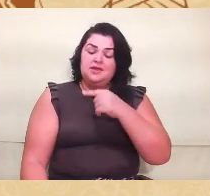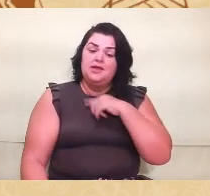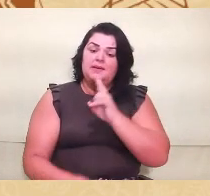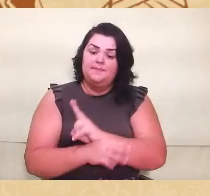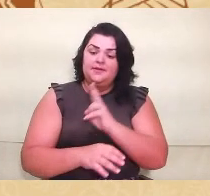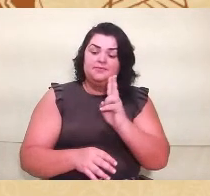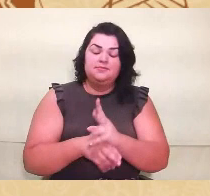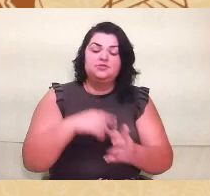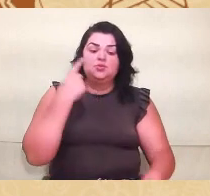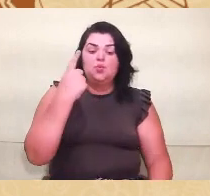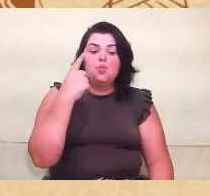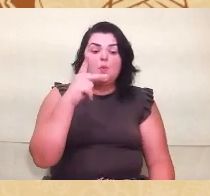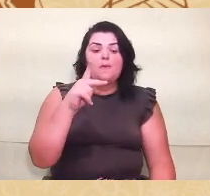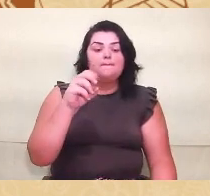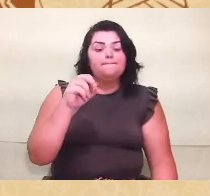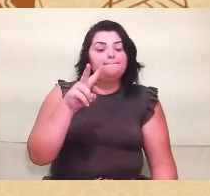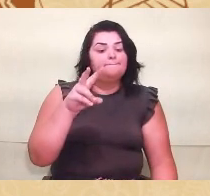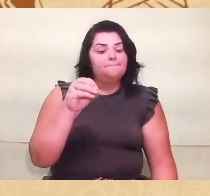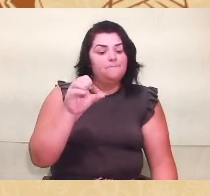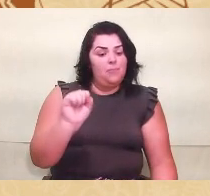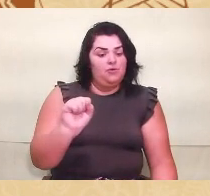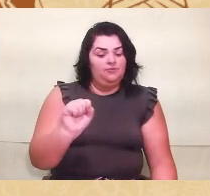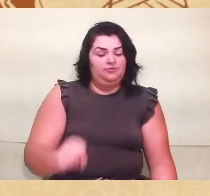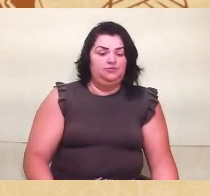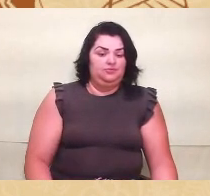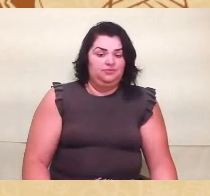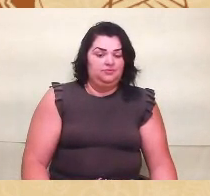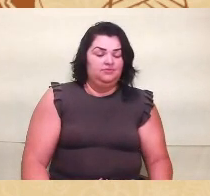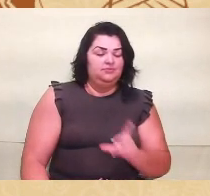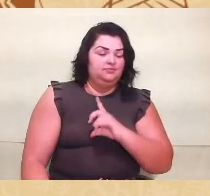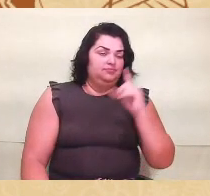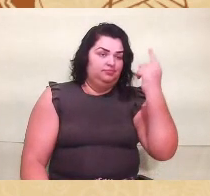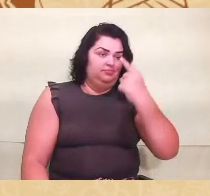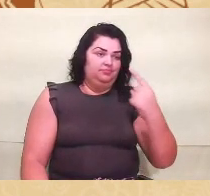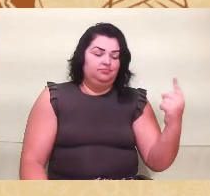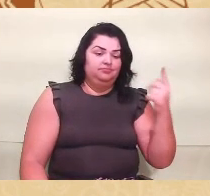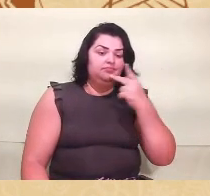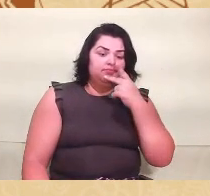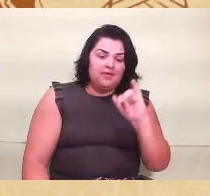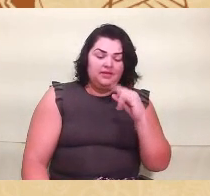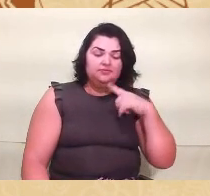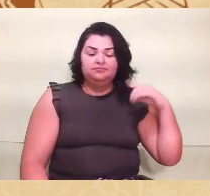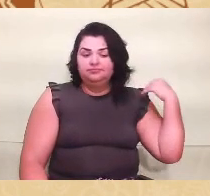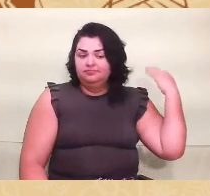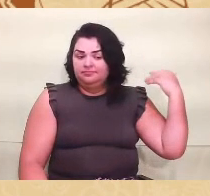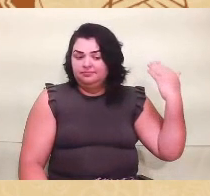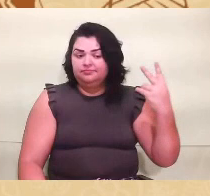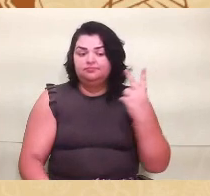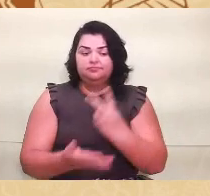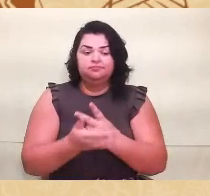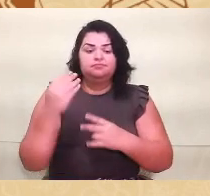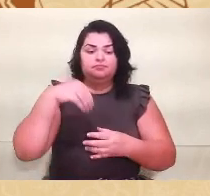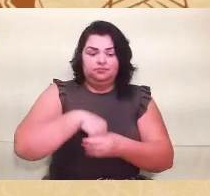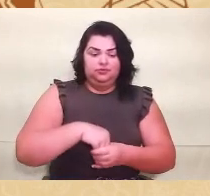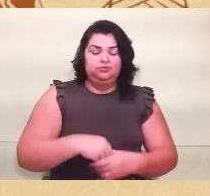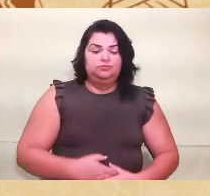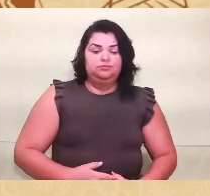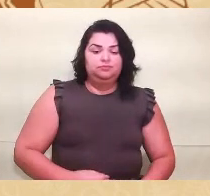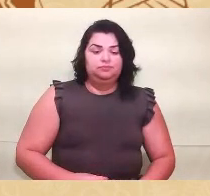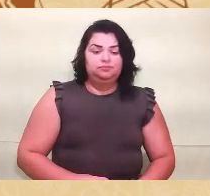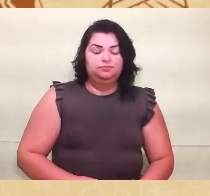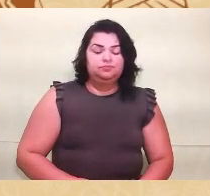dos povos, né? Eu pertenço a dois. O Chucuru, que é da origem do meu pai, e o Tupinambá, com quem eu moro. Né? Assim como tem